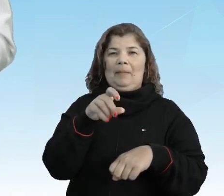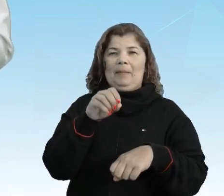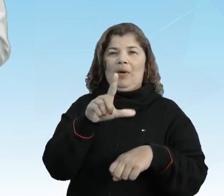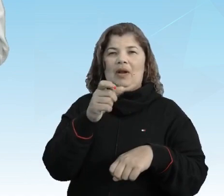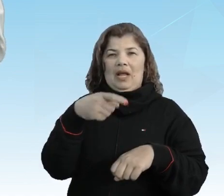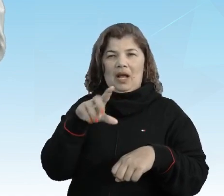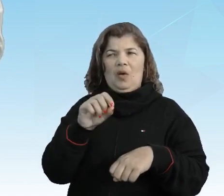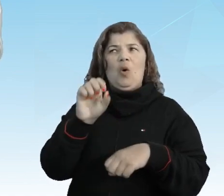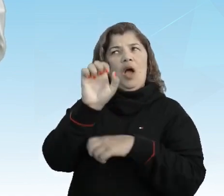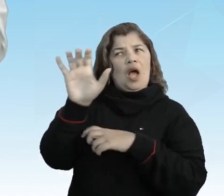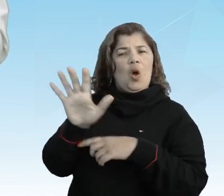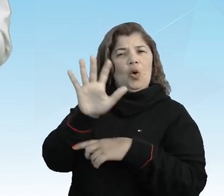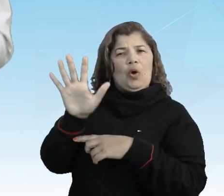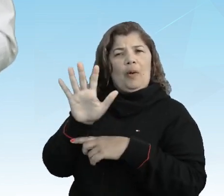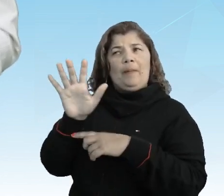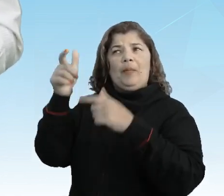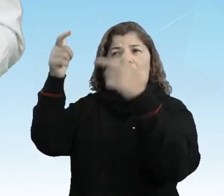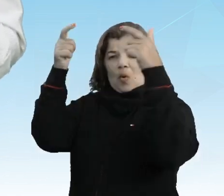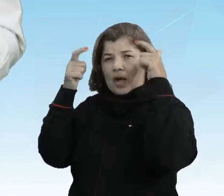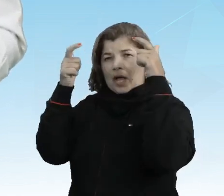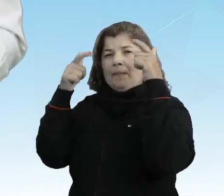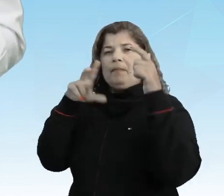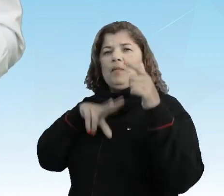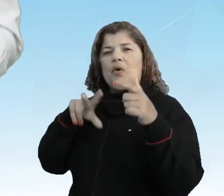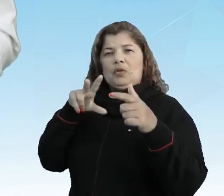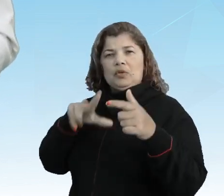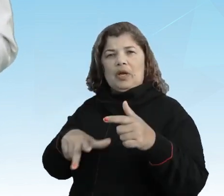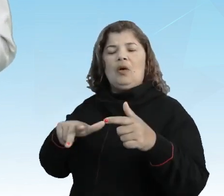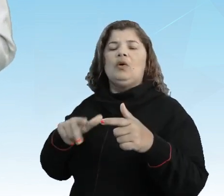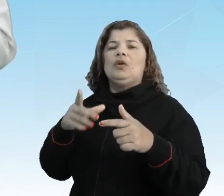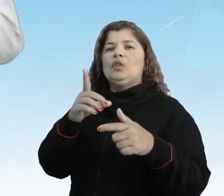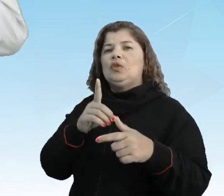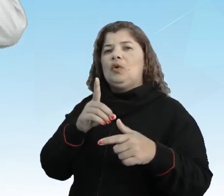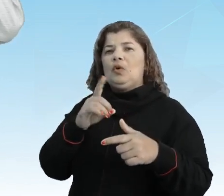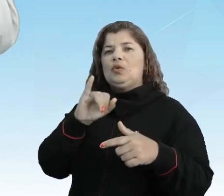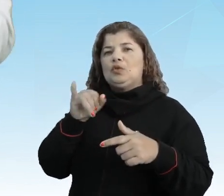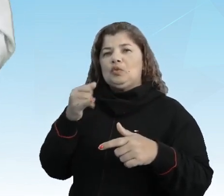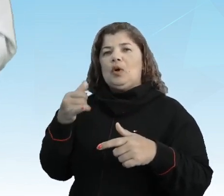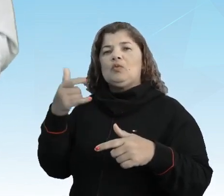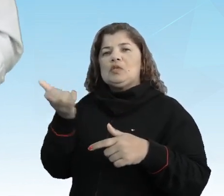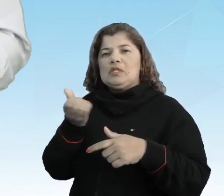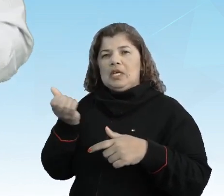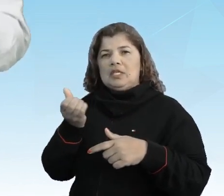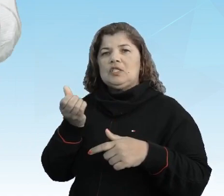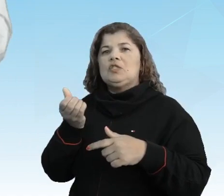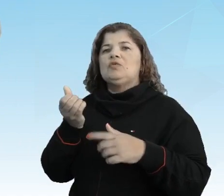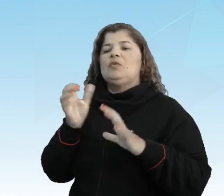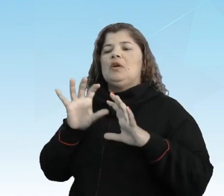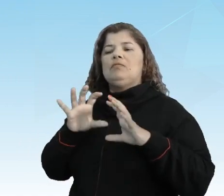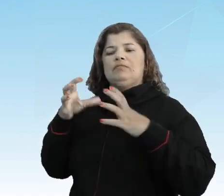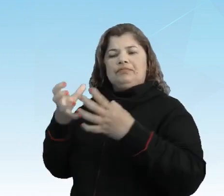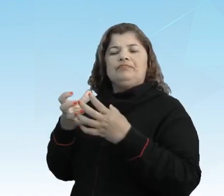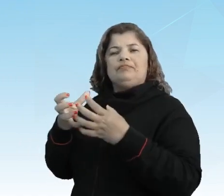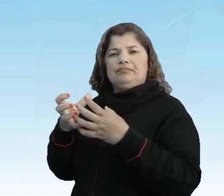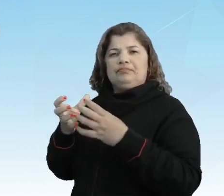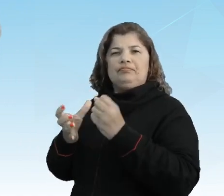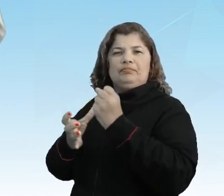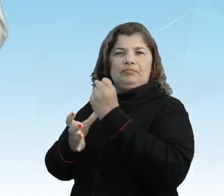Europa, né, o rei, então, de Portugal, Dom João VI, pegou sua corte, protegido